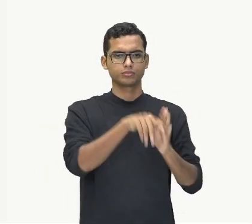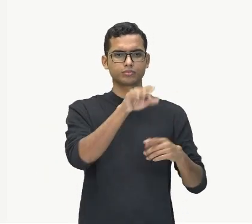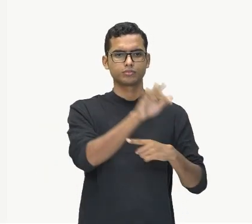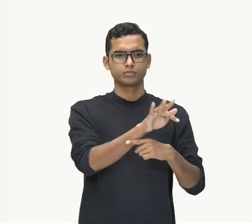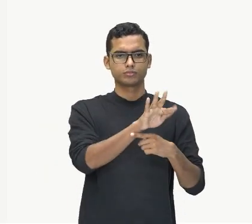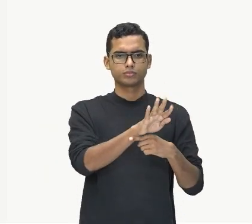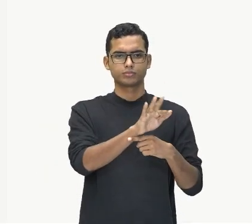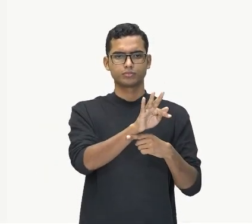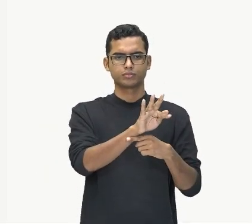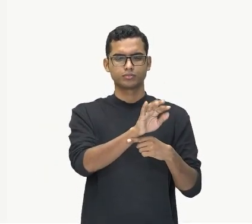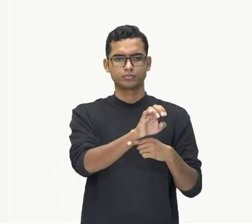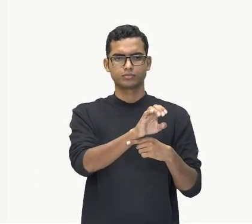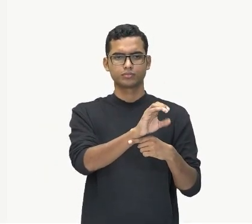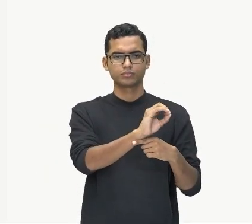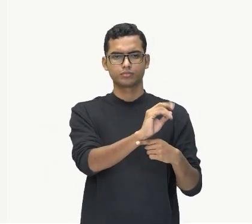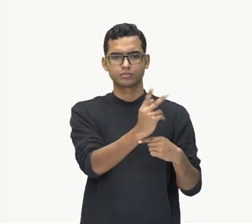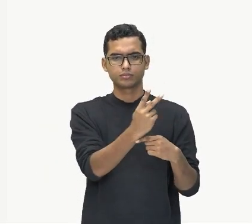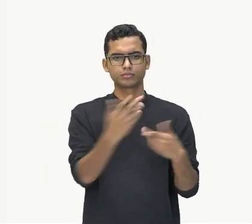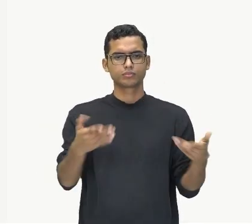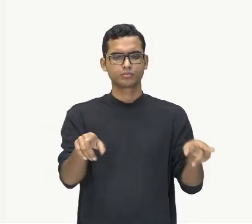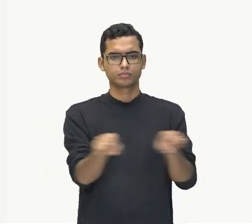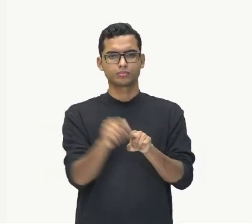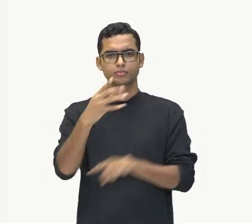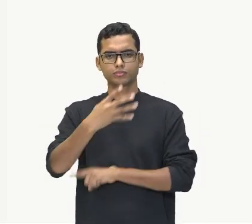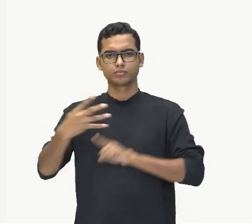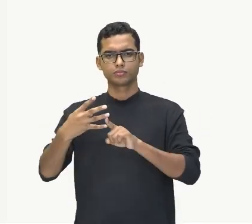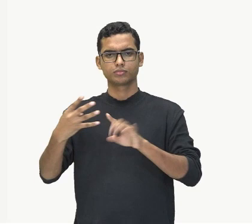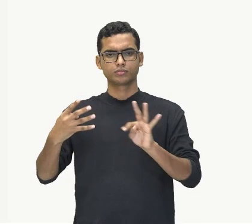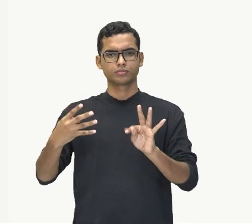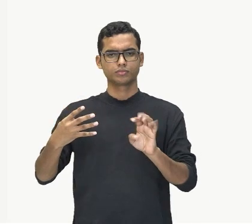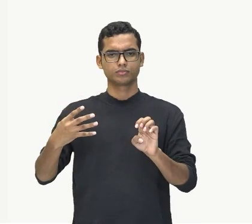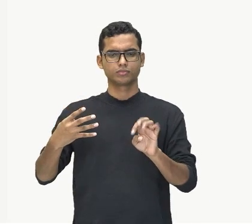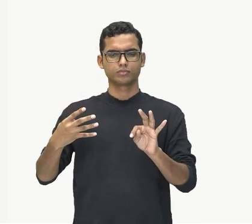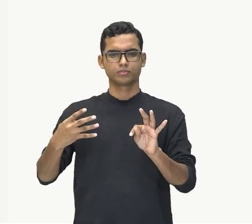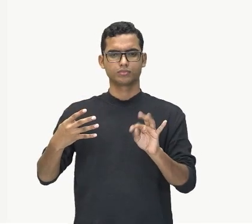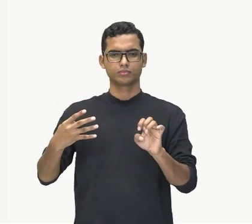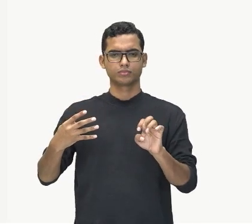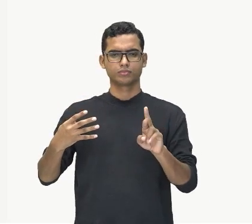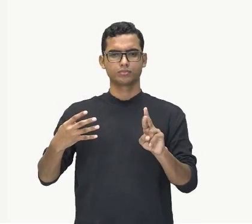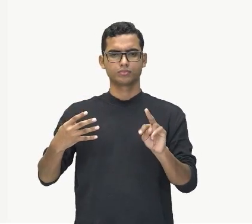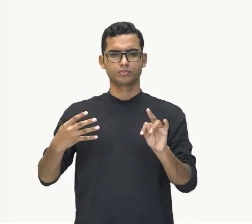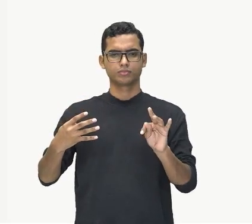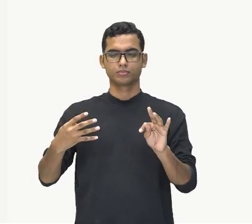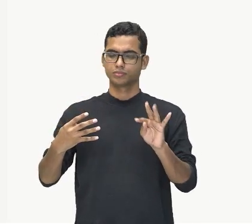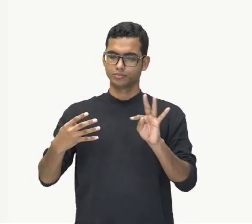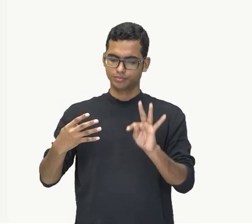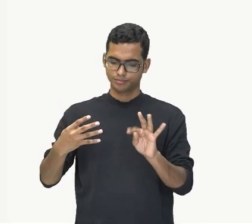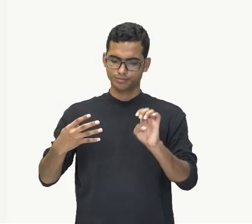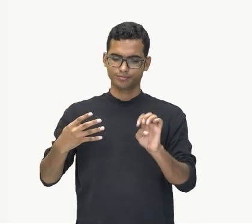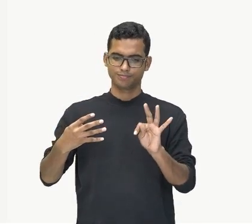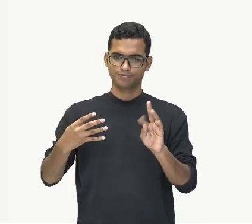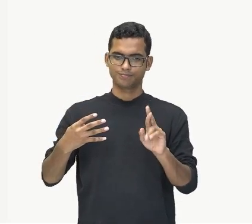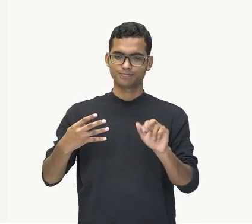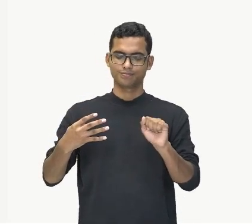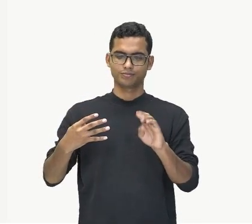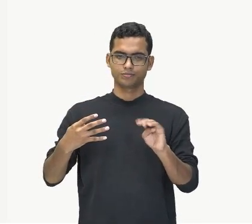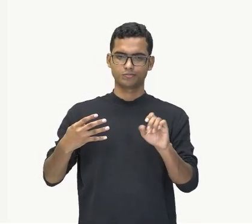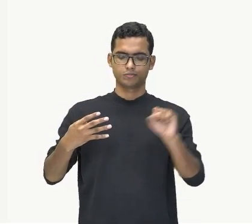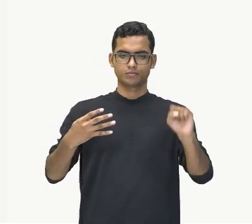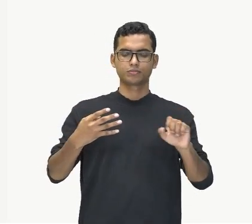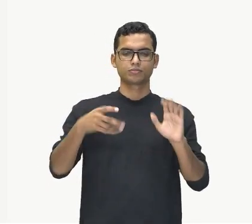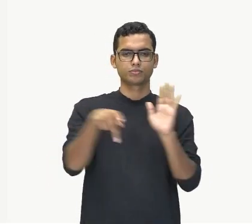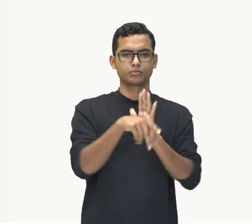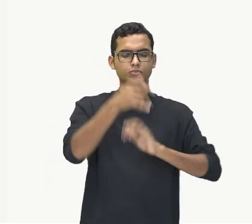4 grupos OH- em sua composição e temos hidróxido de chumbo. Para